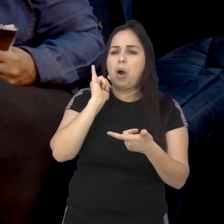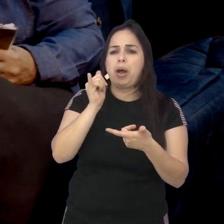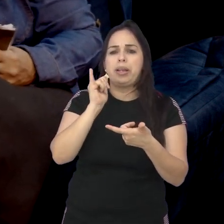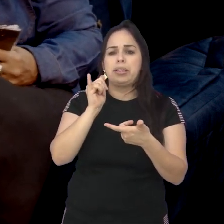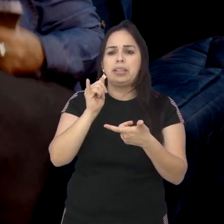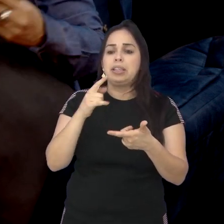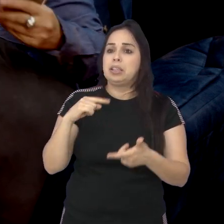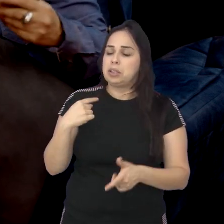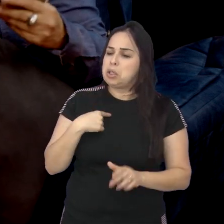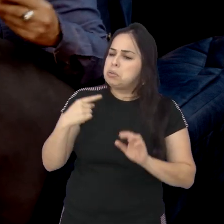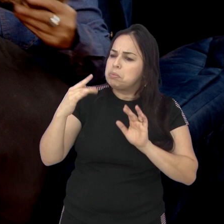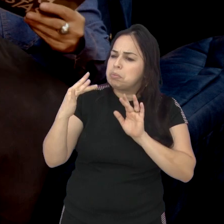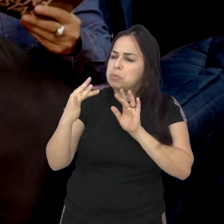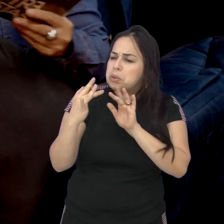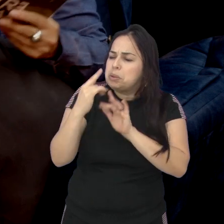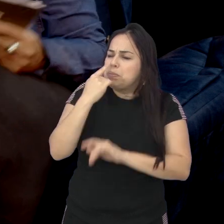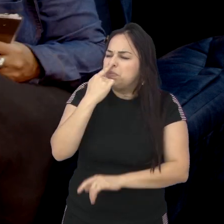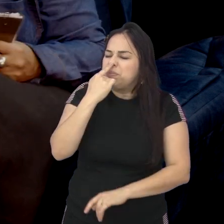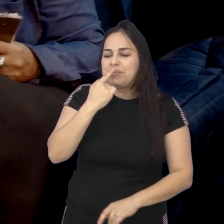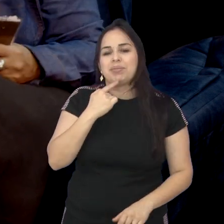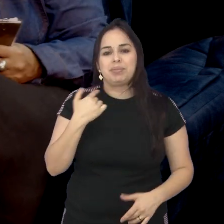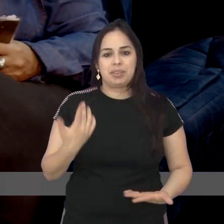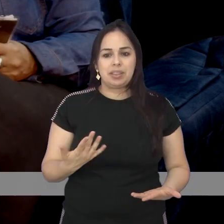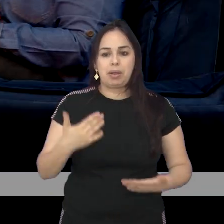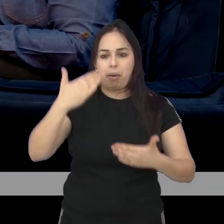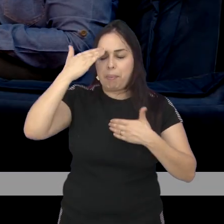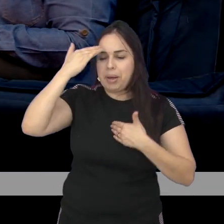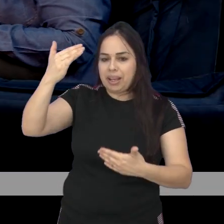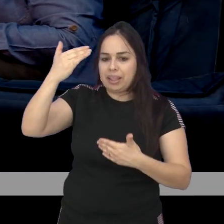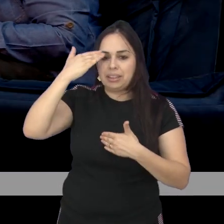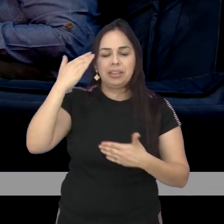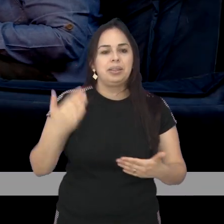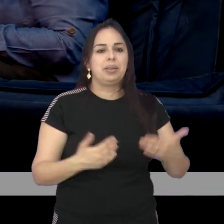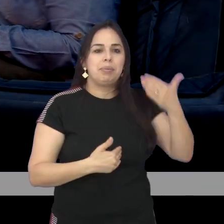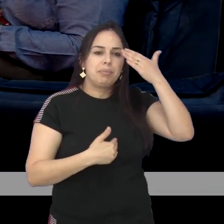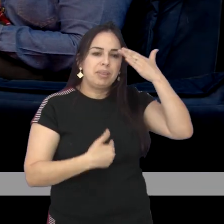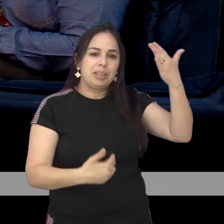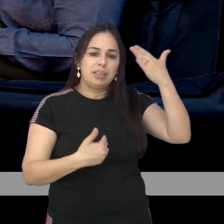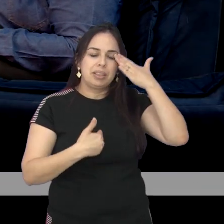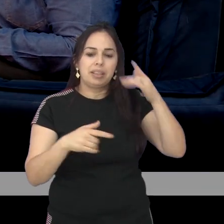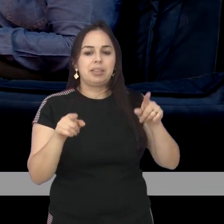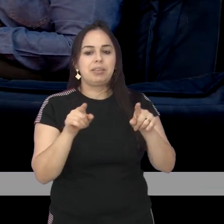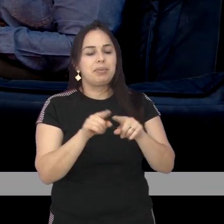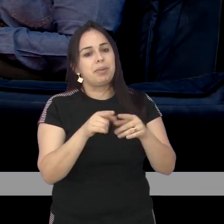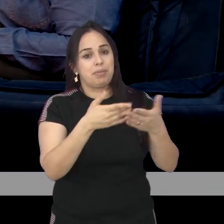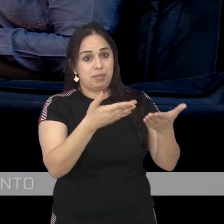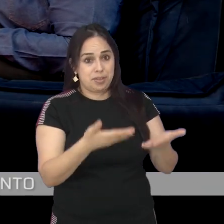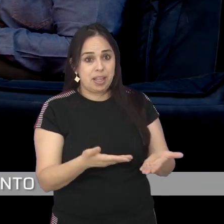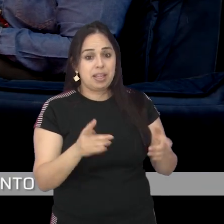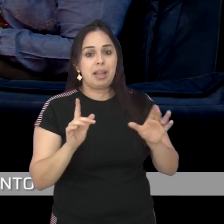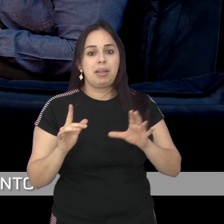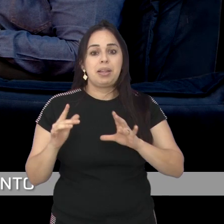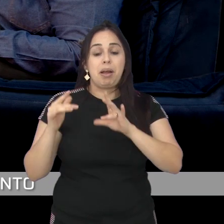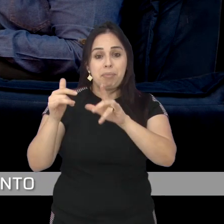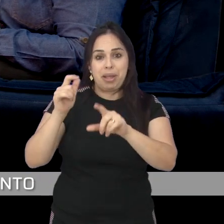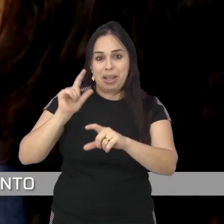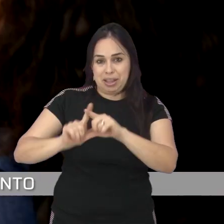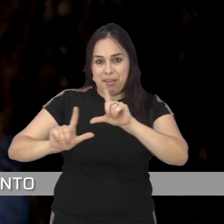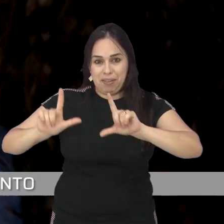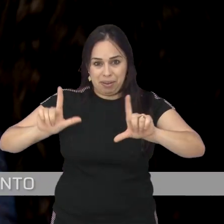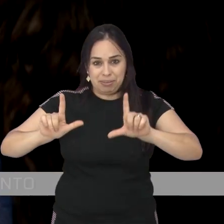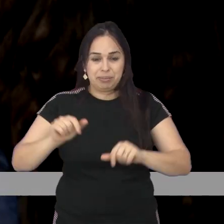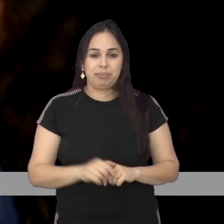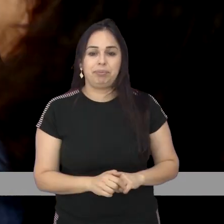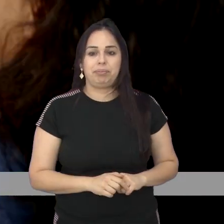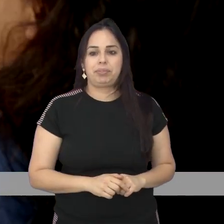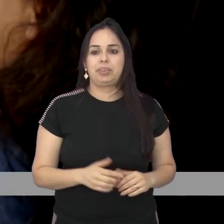sua trajetória, que a gente se identifica, tem afinidade. Né? Que bom. Queria agradecer. Obrigada, Karina. Queria agradecer não só a você, mas a todos da